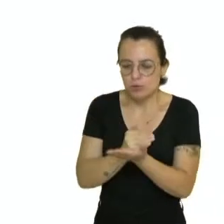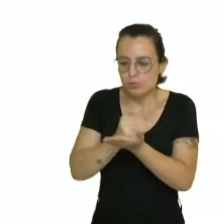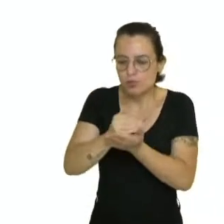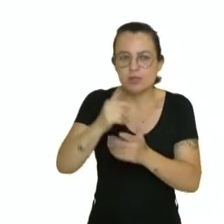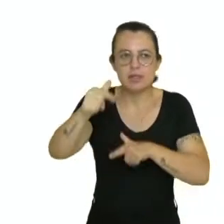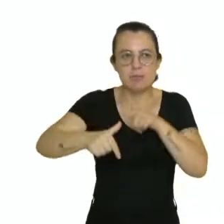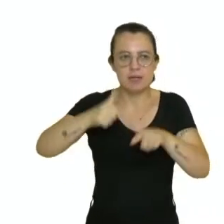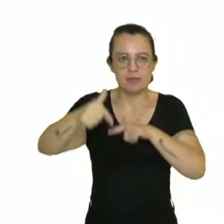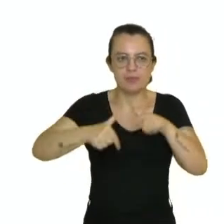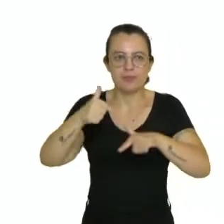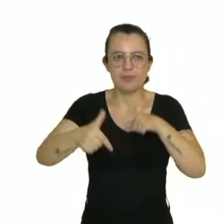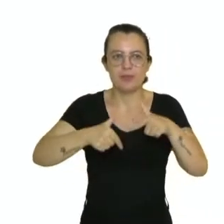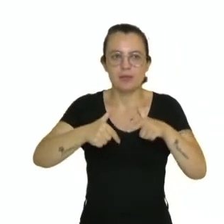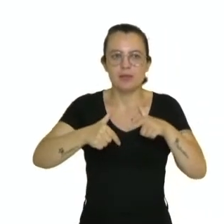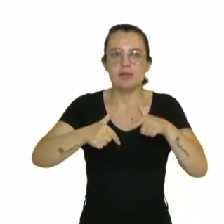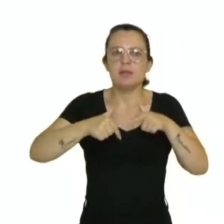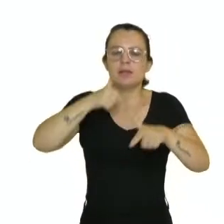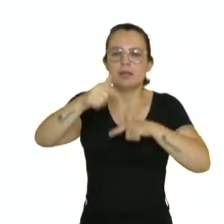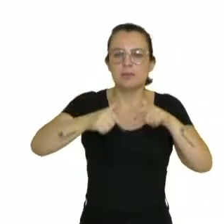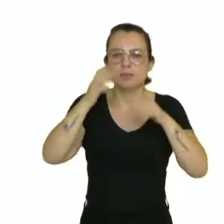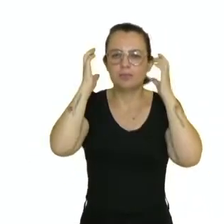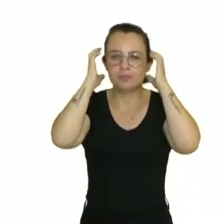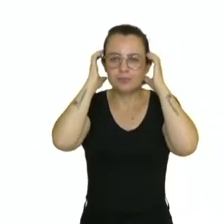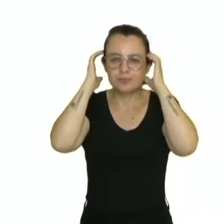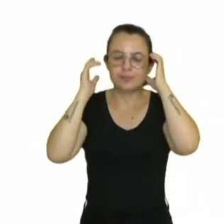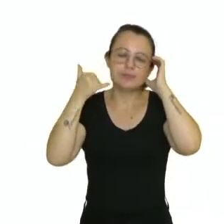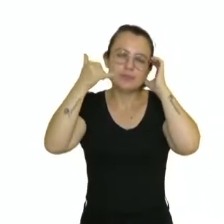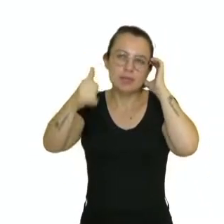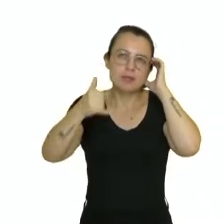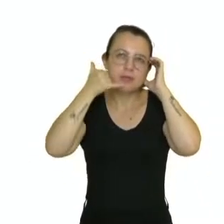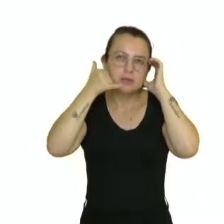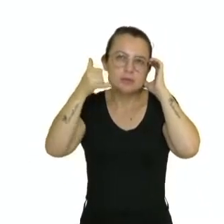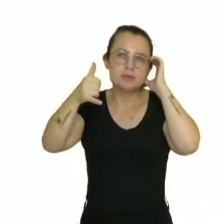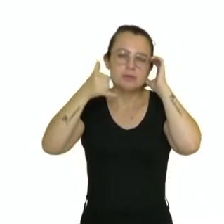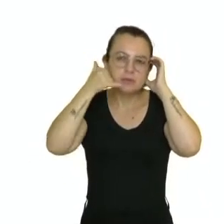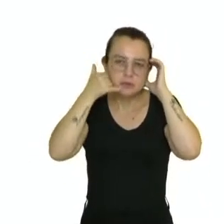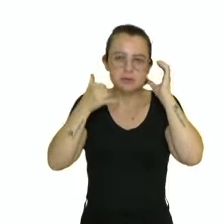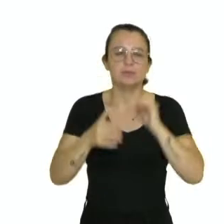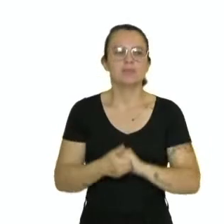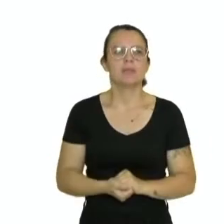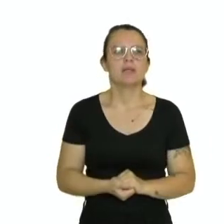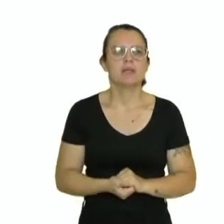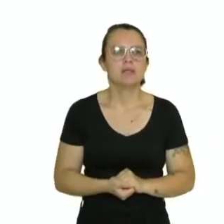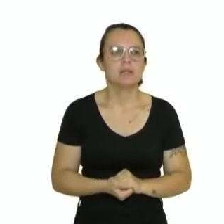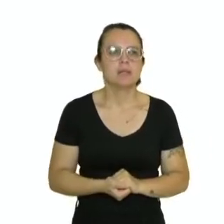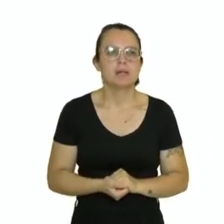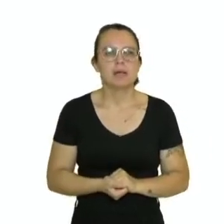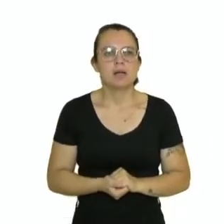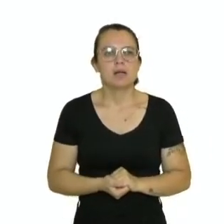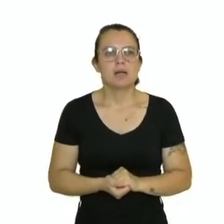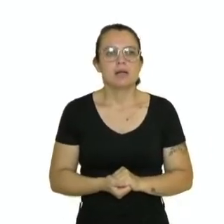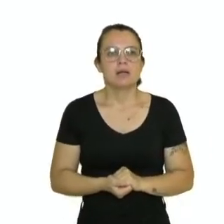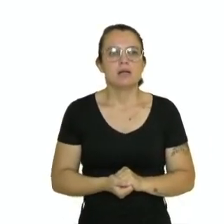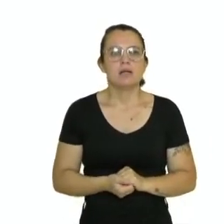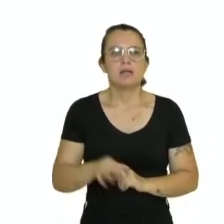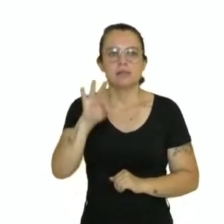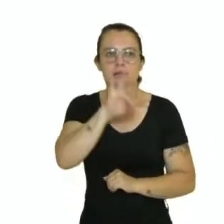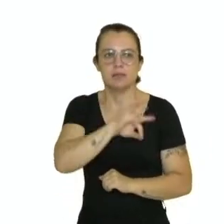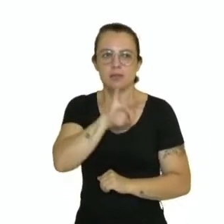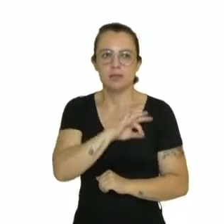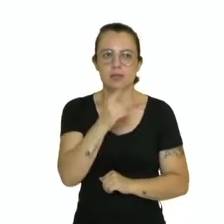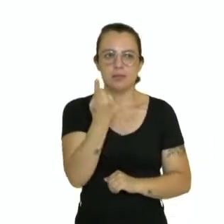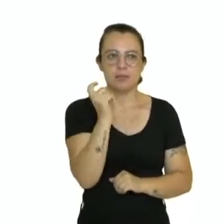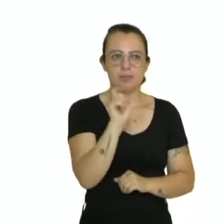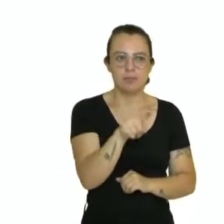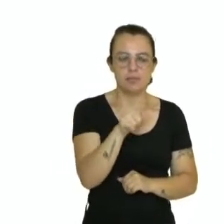Vai trabalhar com operadora de telemarketing ganhando R$ 1.100 por mês. Esse valor é descontado em INSS,